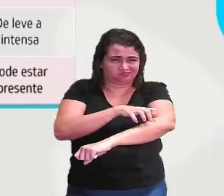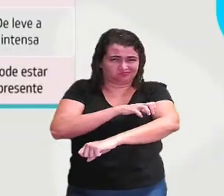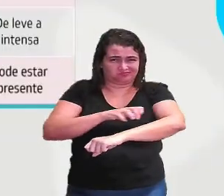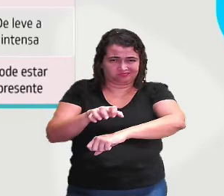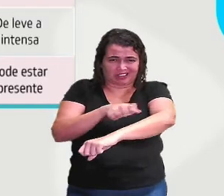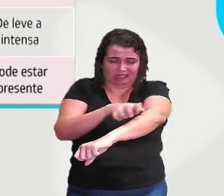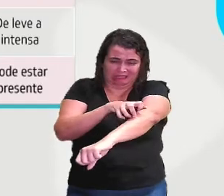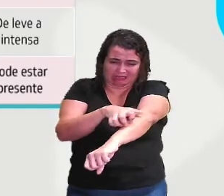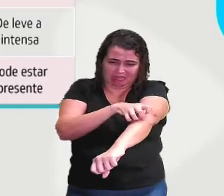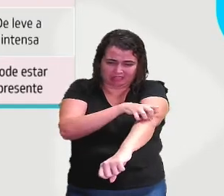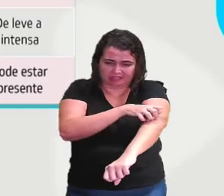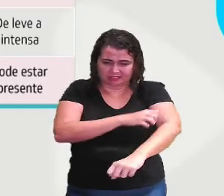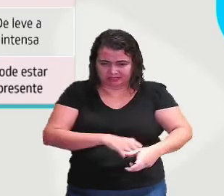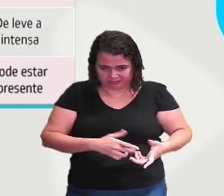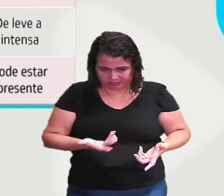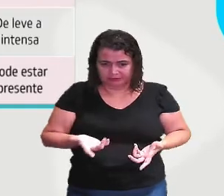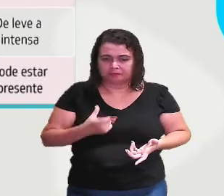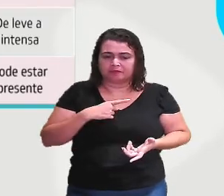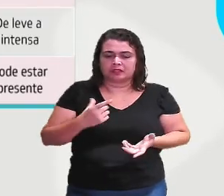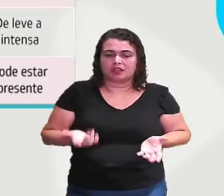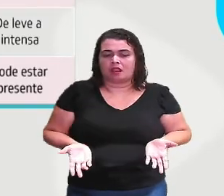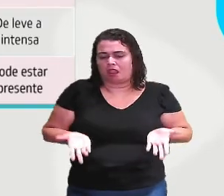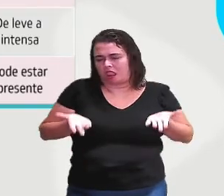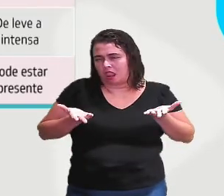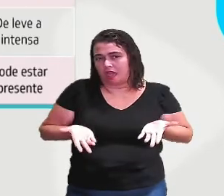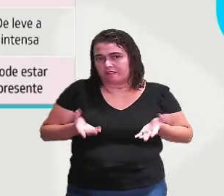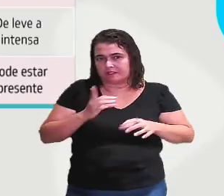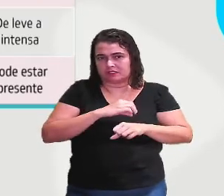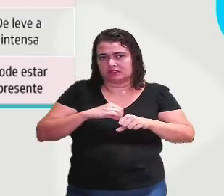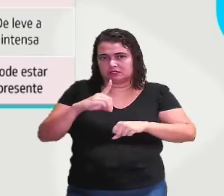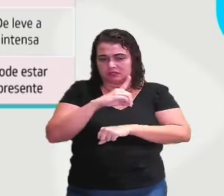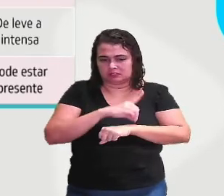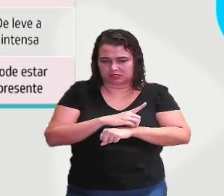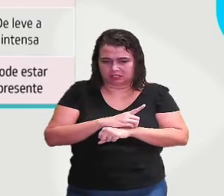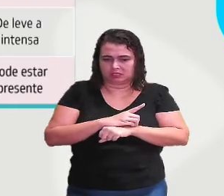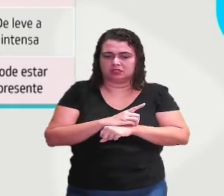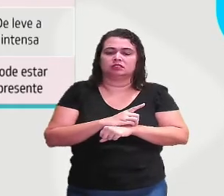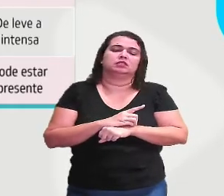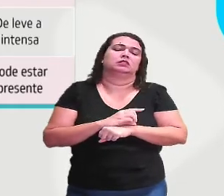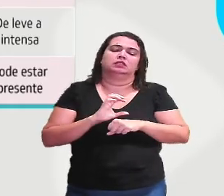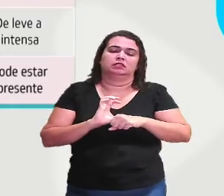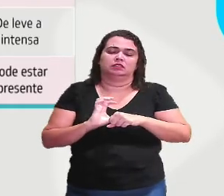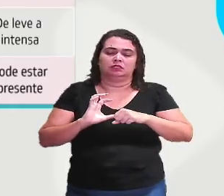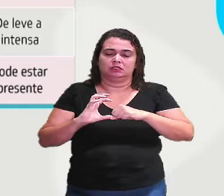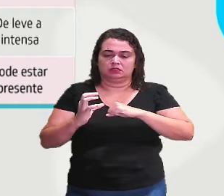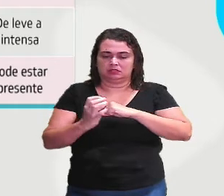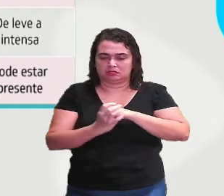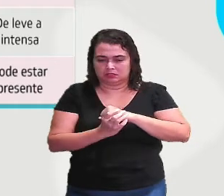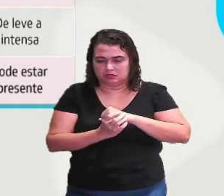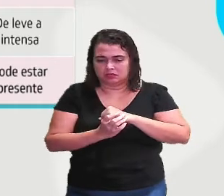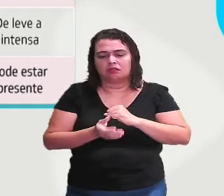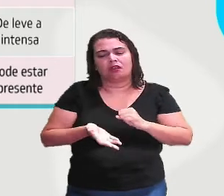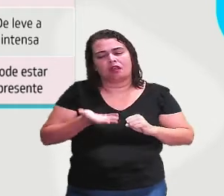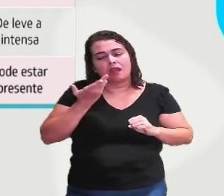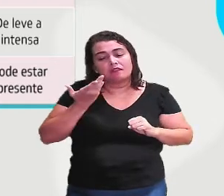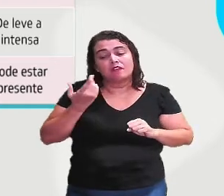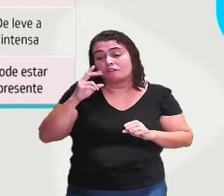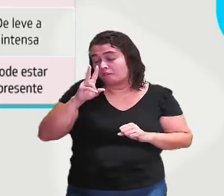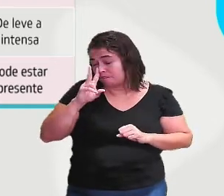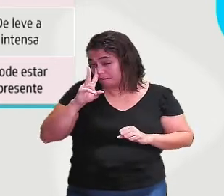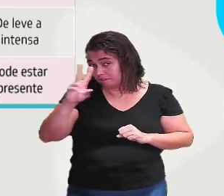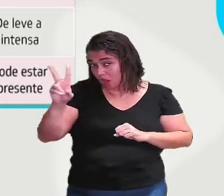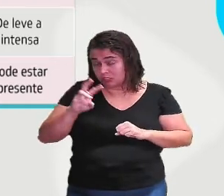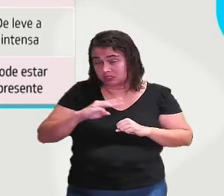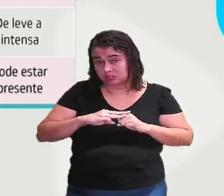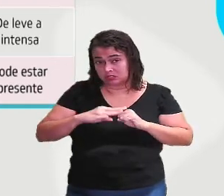estar de leve, quando eu falo de dengue, de chikungunya também leve, e quando eu já falo de leve a intensa, zika. Quando